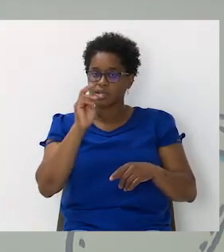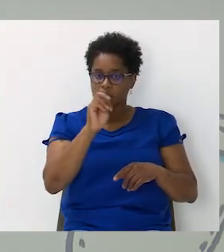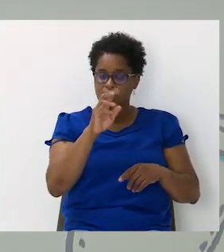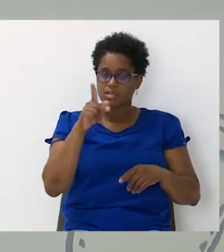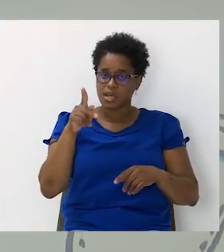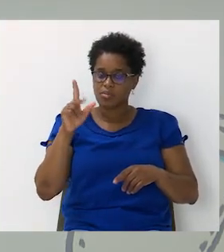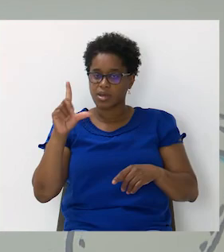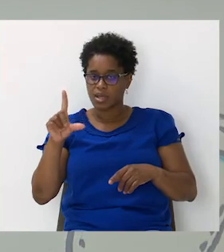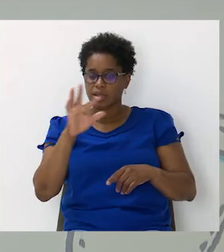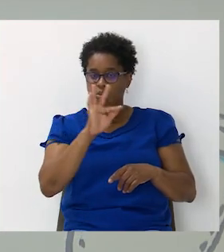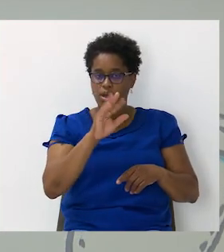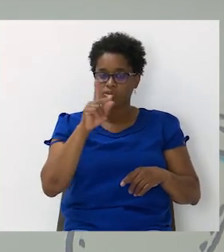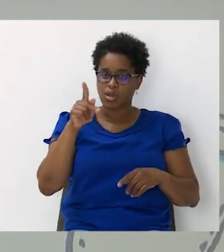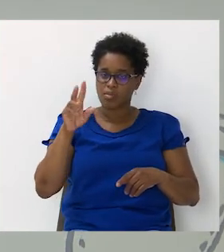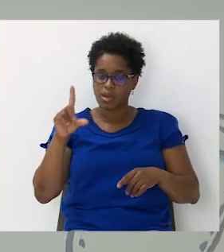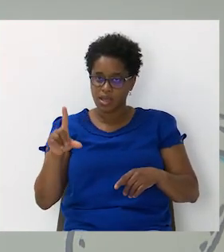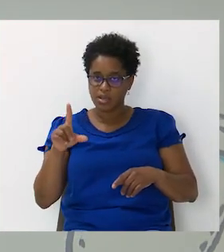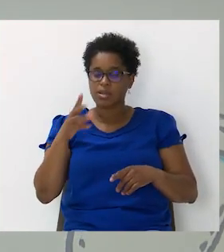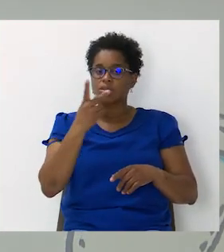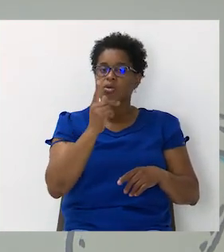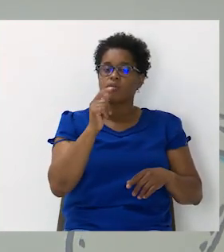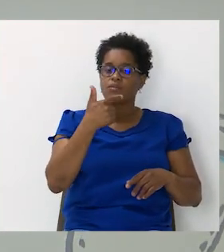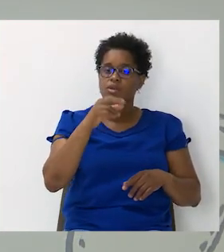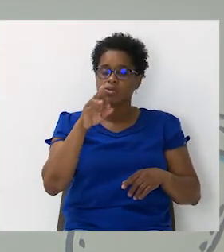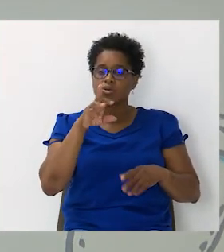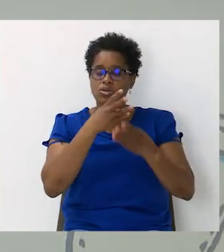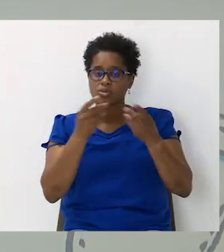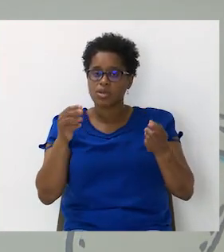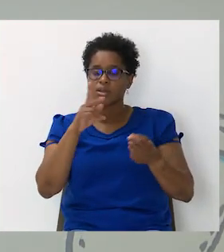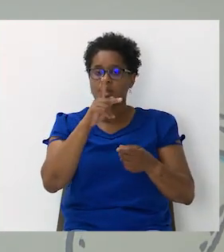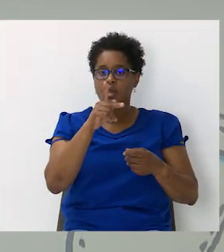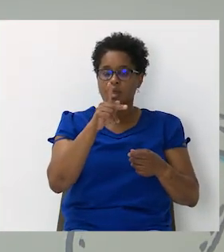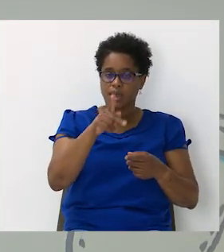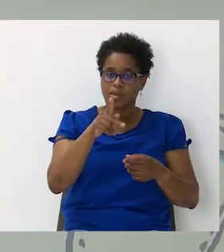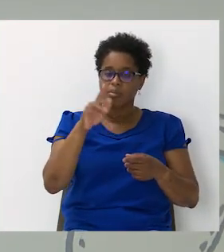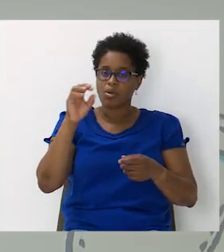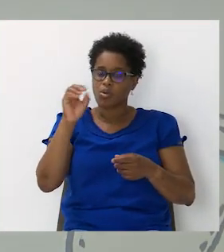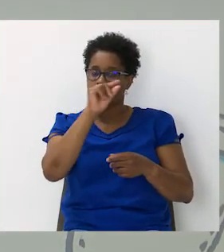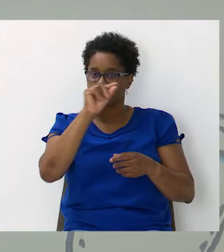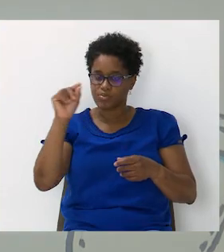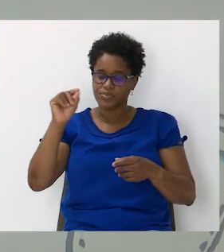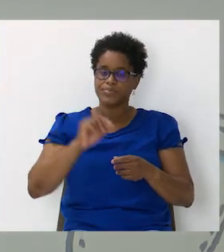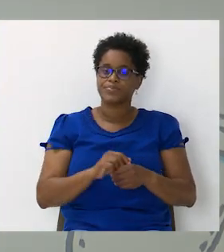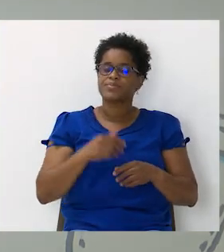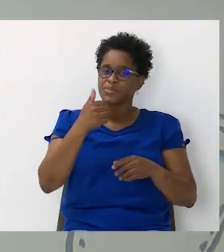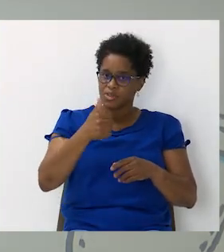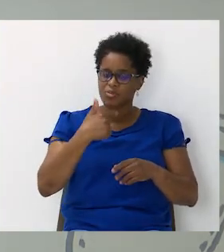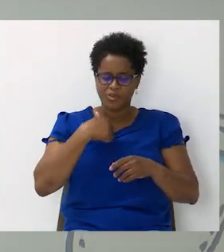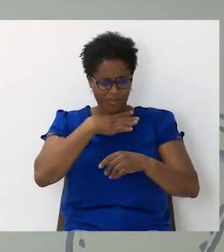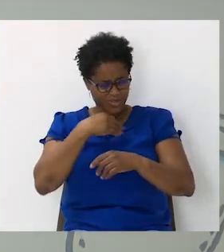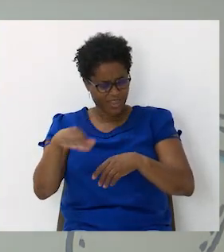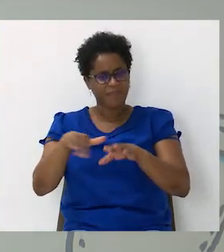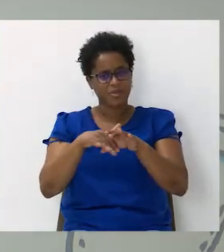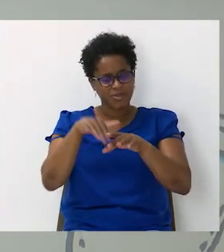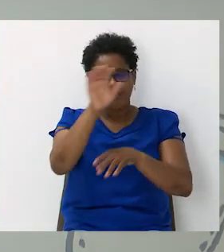3KL, 4KL. Ou seja, o vetor resultante é KO. Muito bem. Gostei da